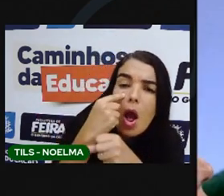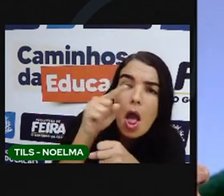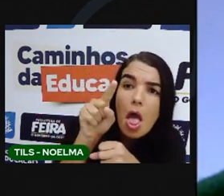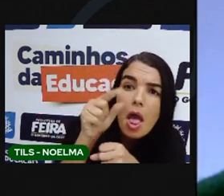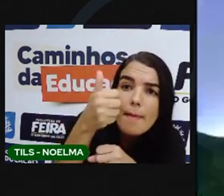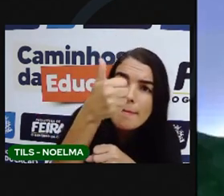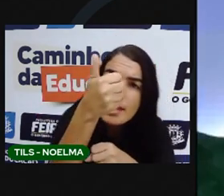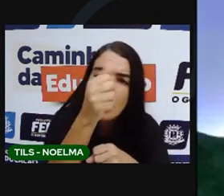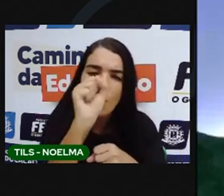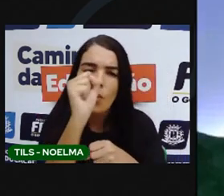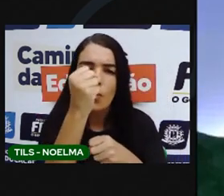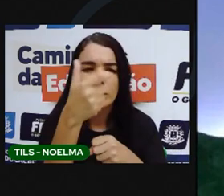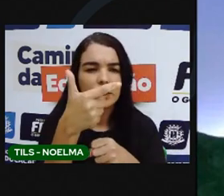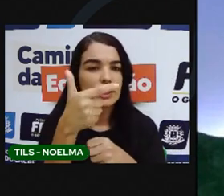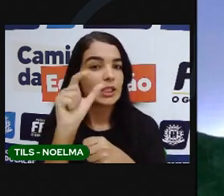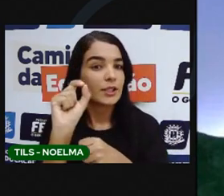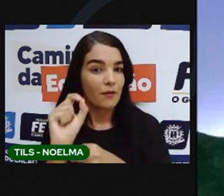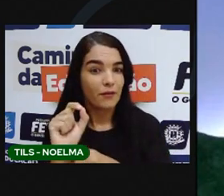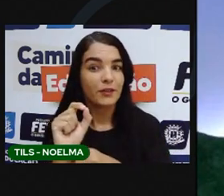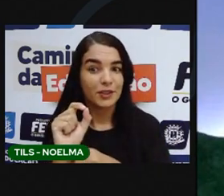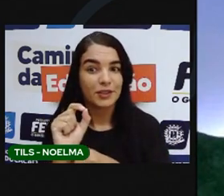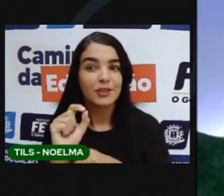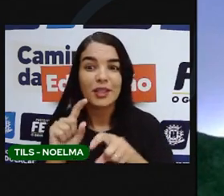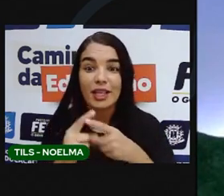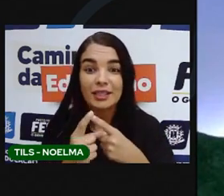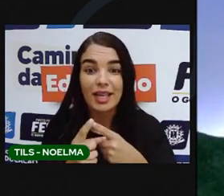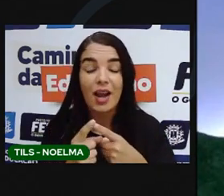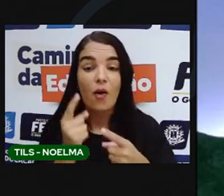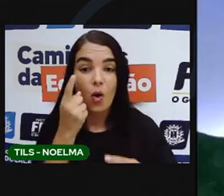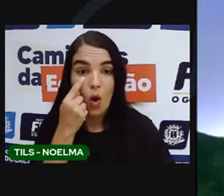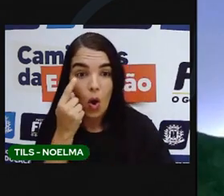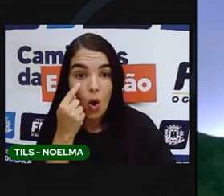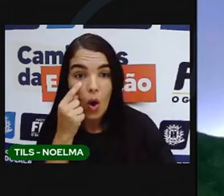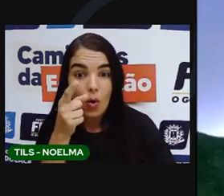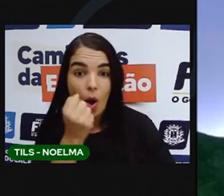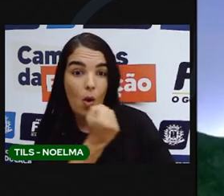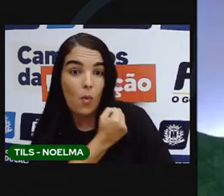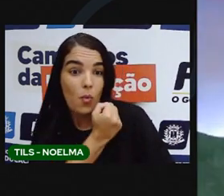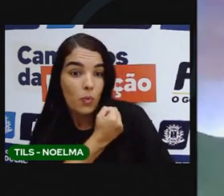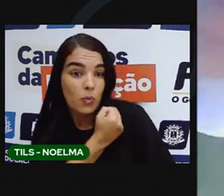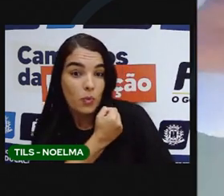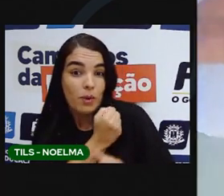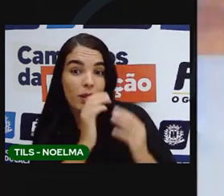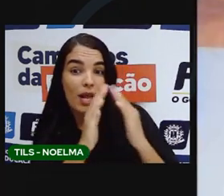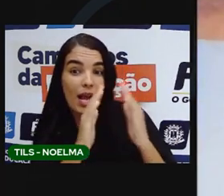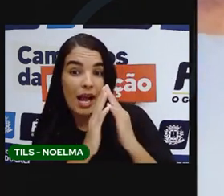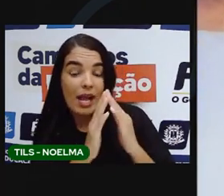1824 casamento não não é não é número da casa